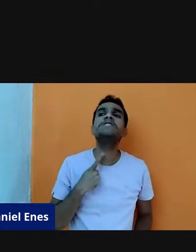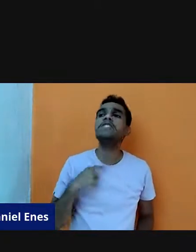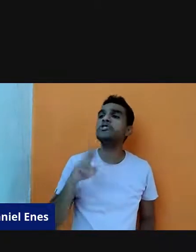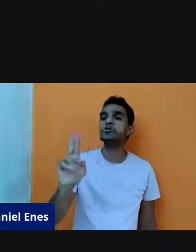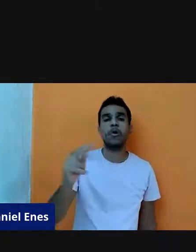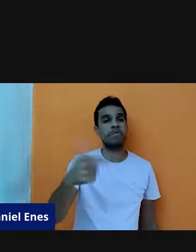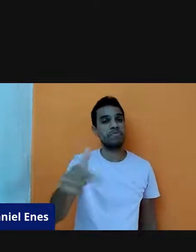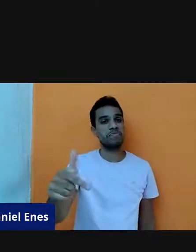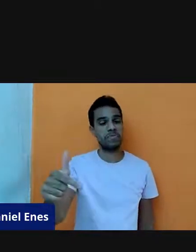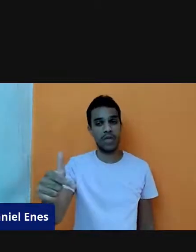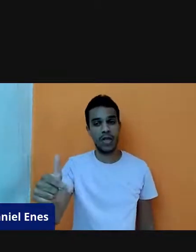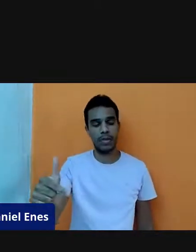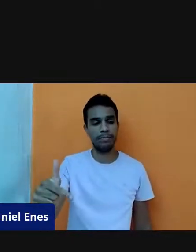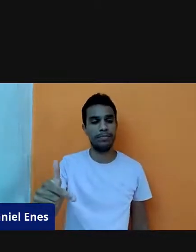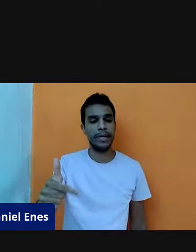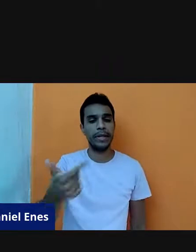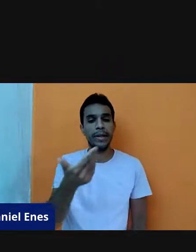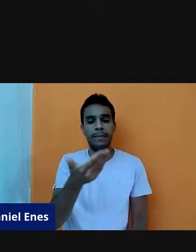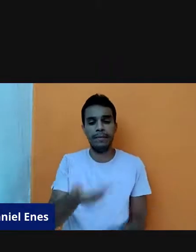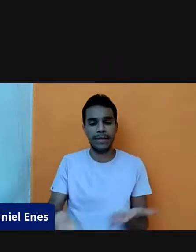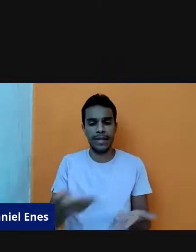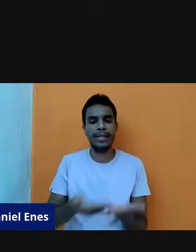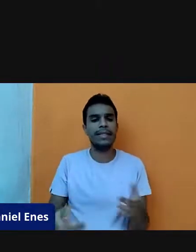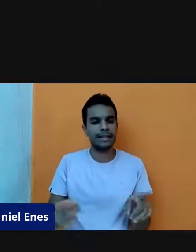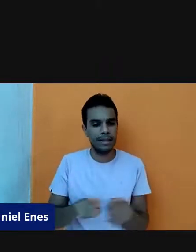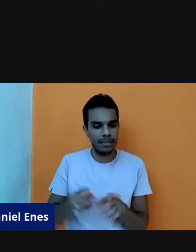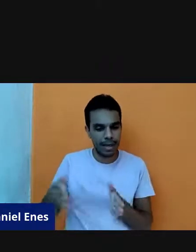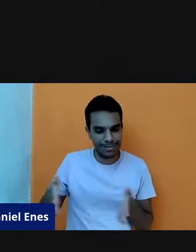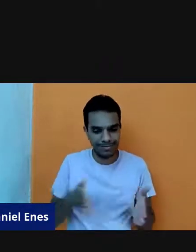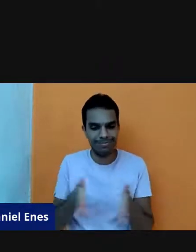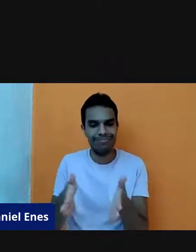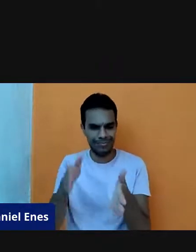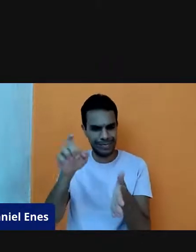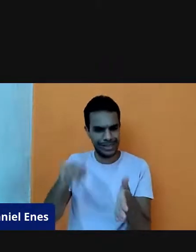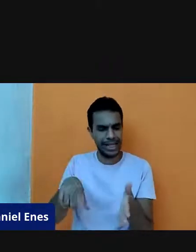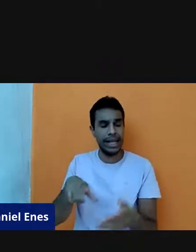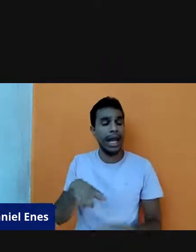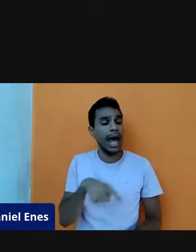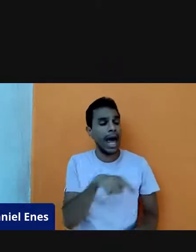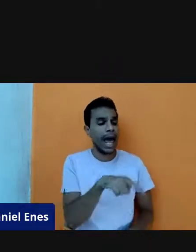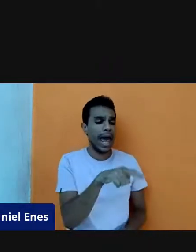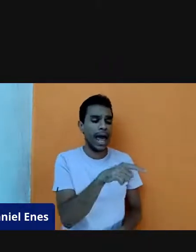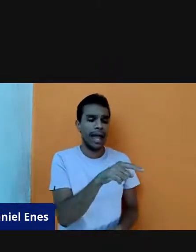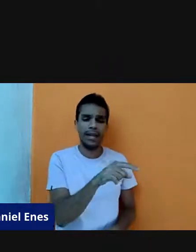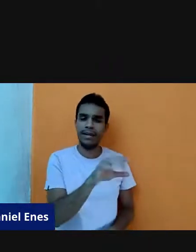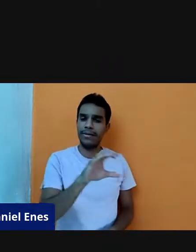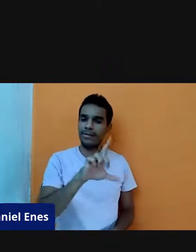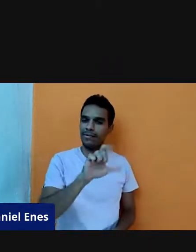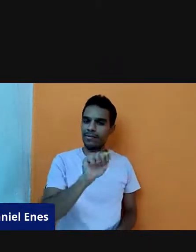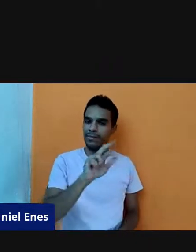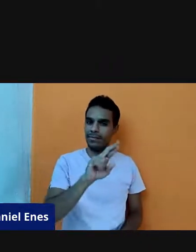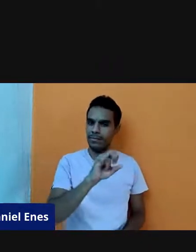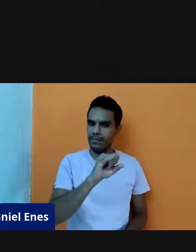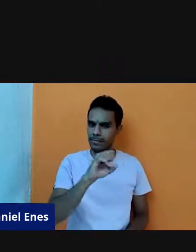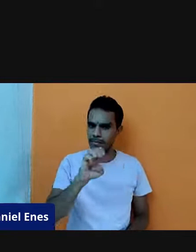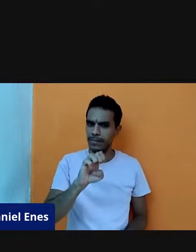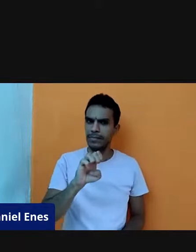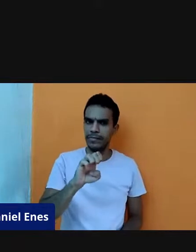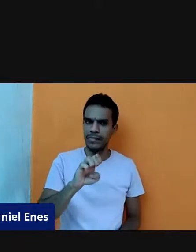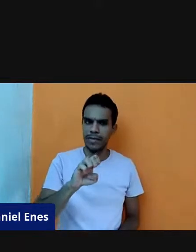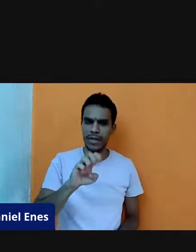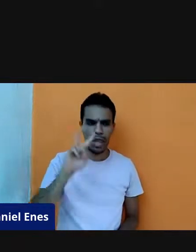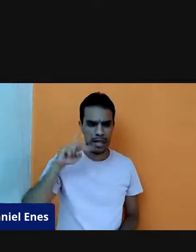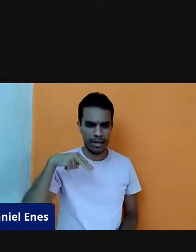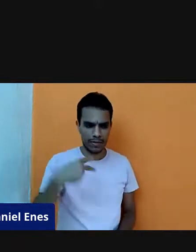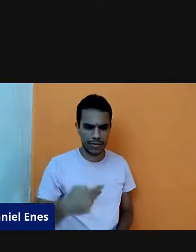e Perder-se também é o caminho, Clarice é considerada uma das mais importantes escritoras do século